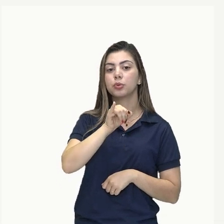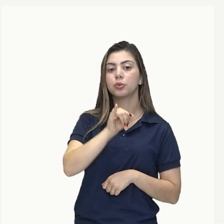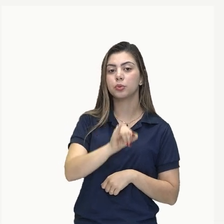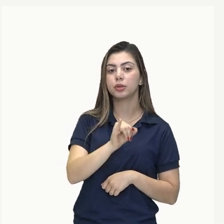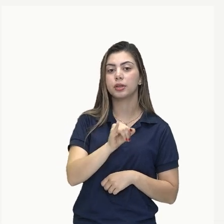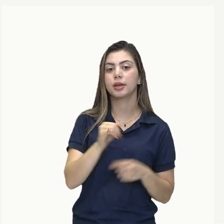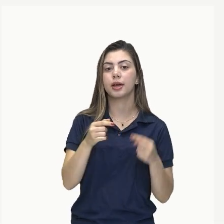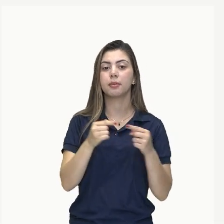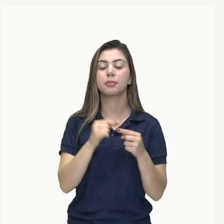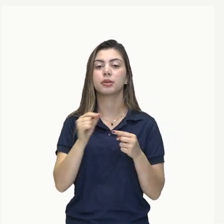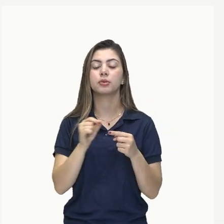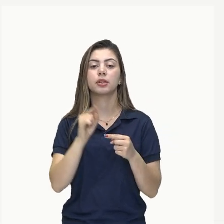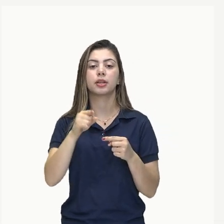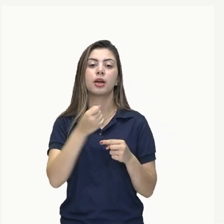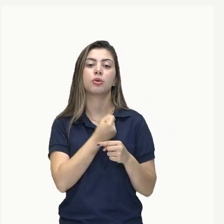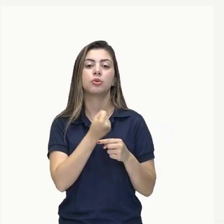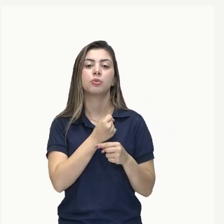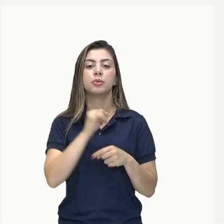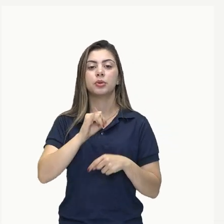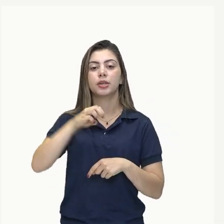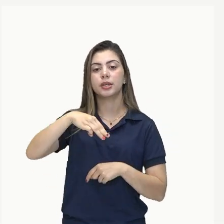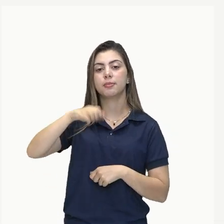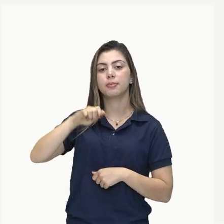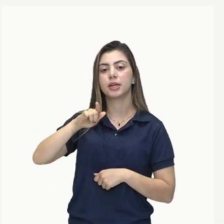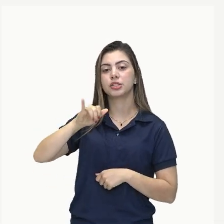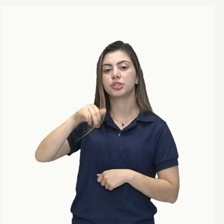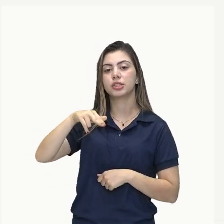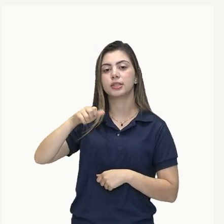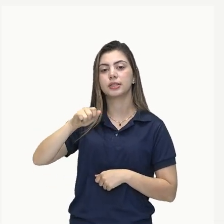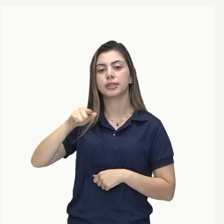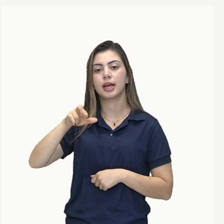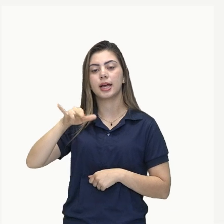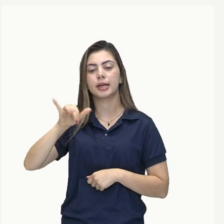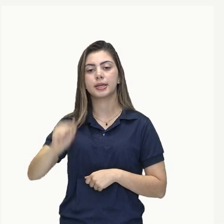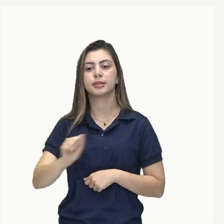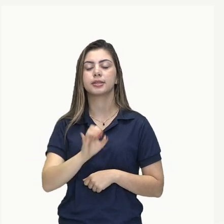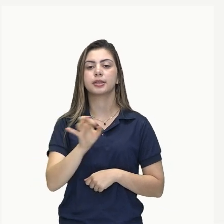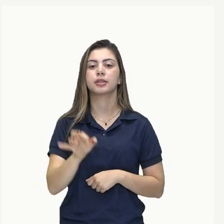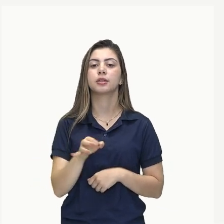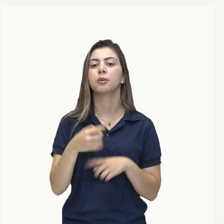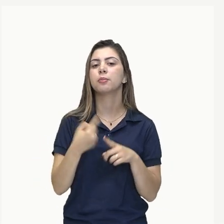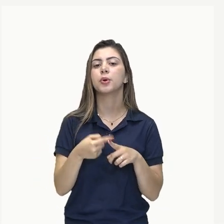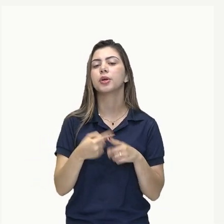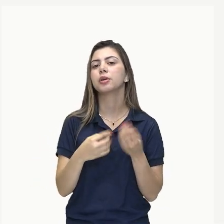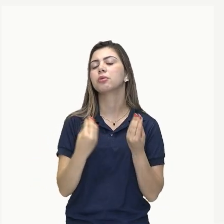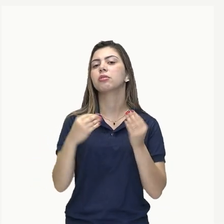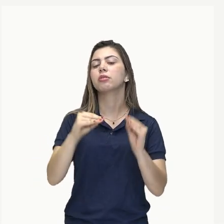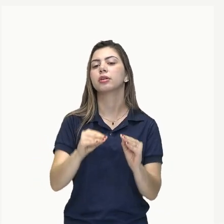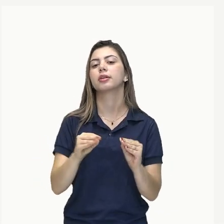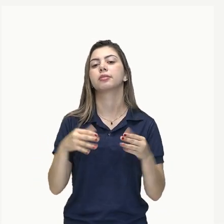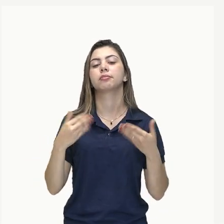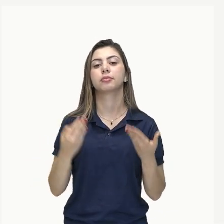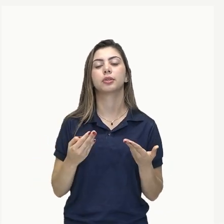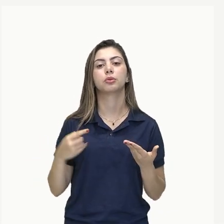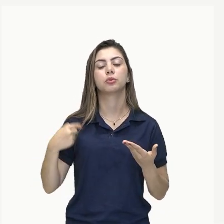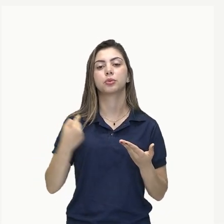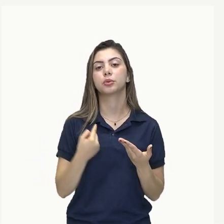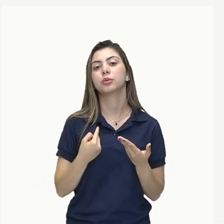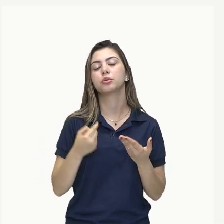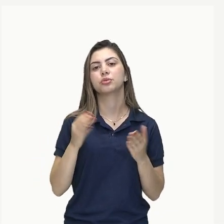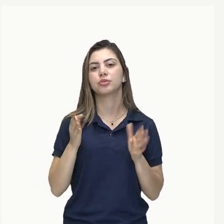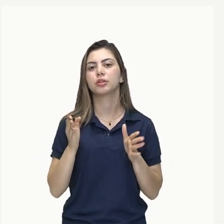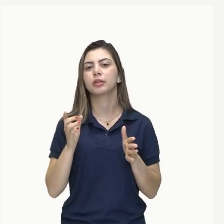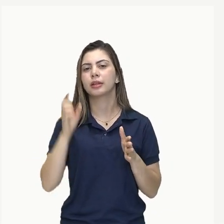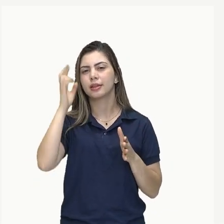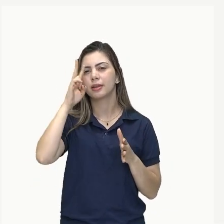unidade imaginária, tá bom? Ele está sendo mencionado aqui porque a gente tem aí, como eu já falei, né,